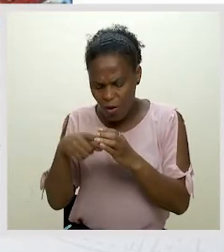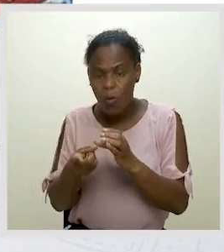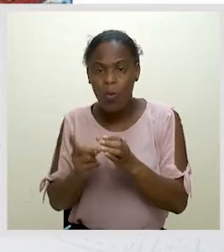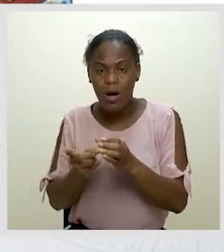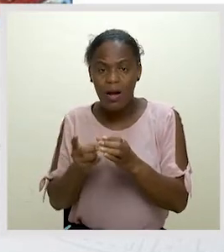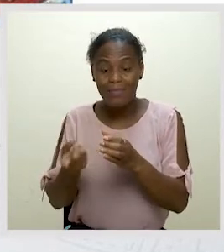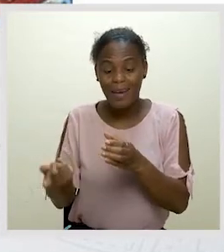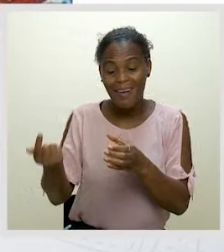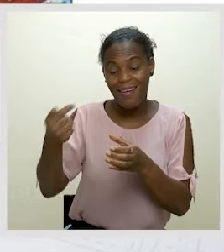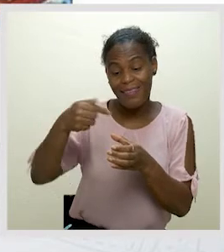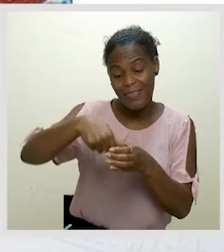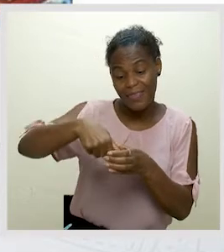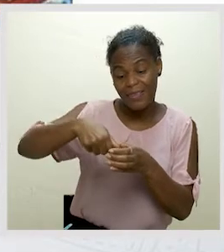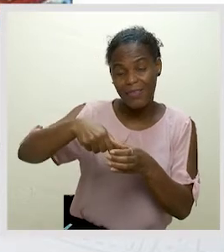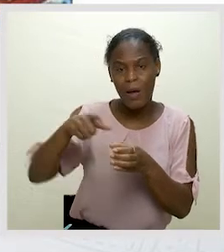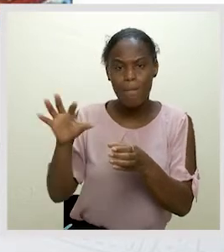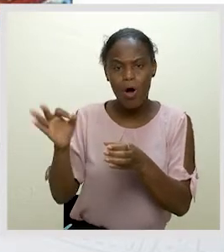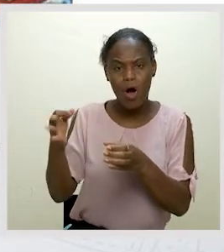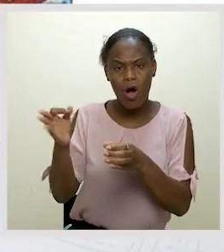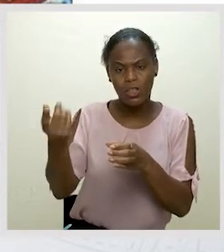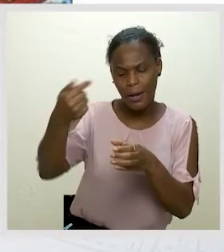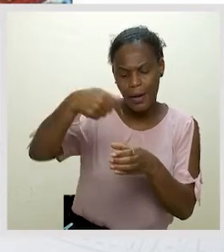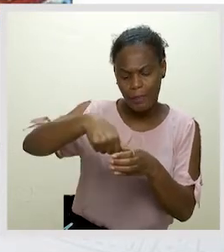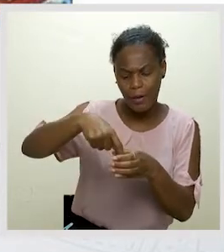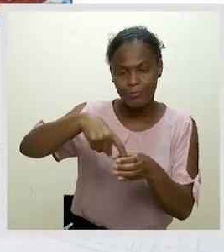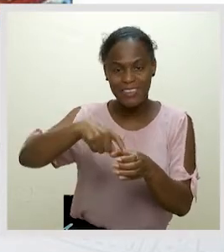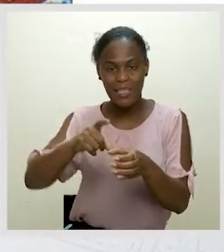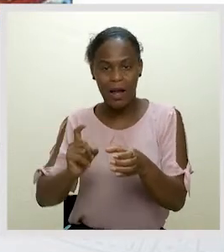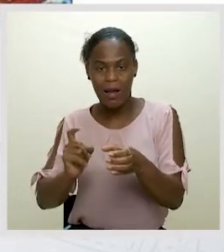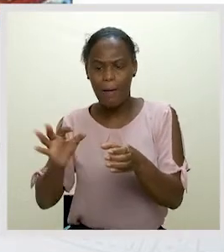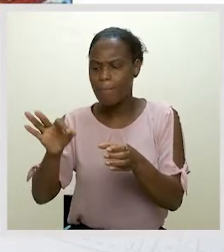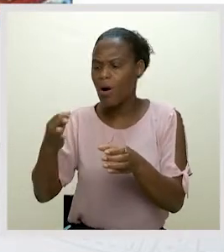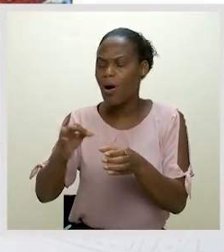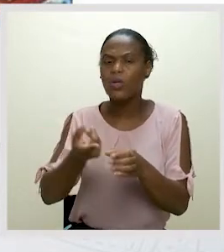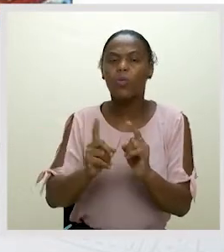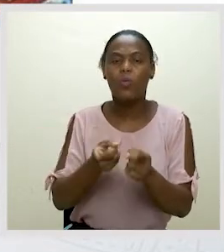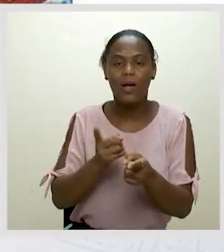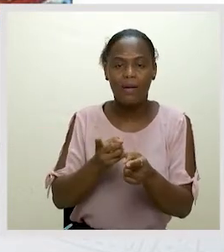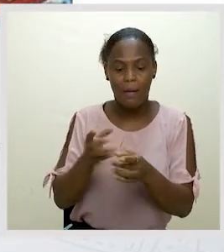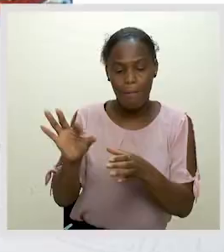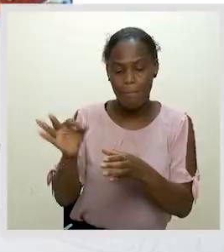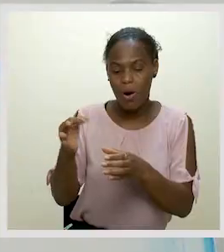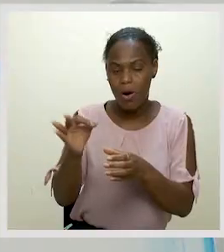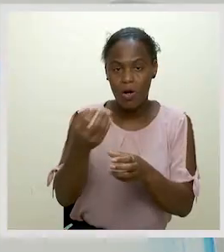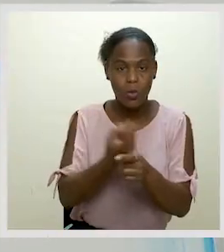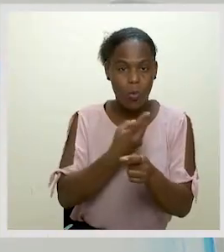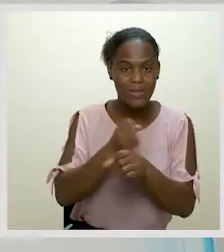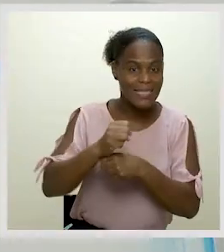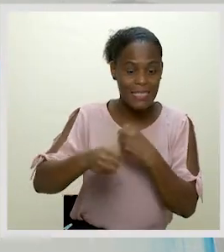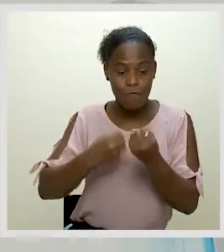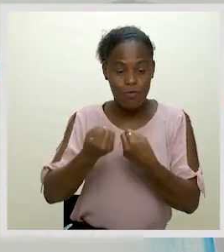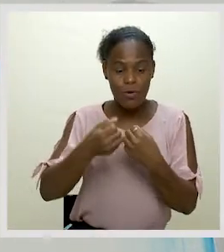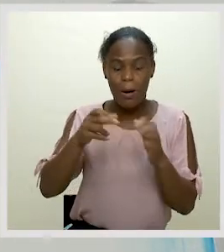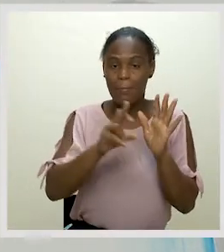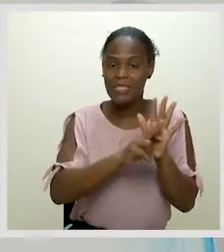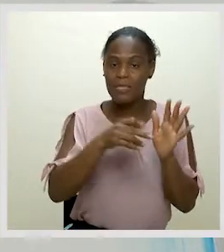surgiu? Entrada e saída de moscas. Moscas é o quê? É um princípio